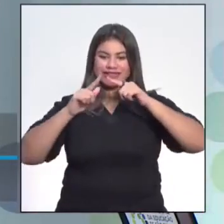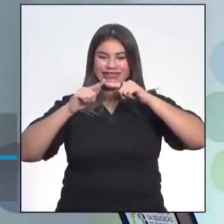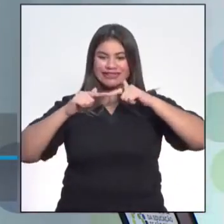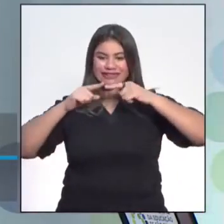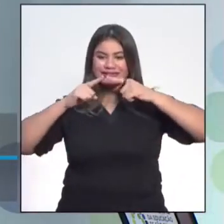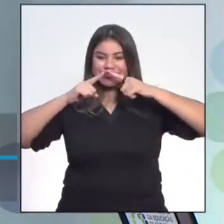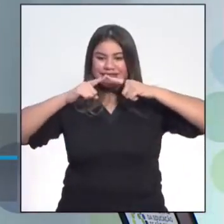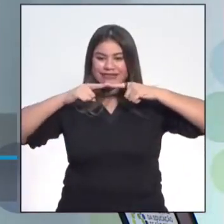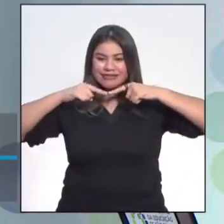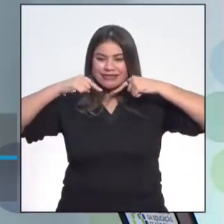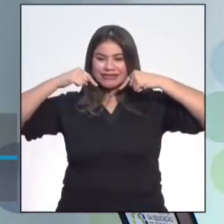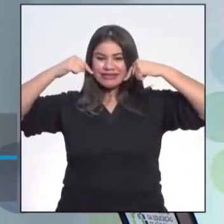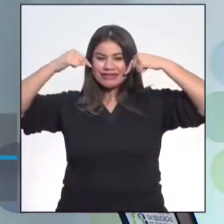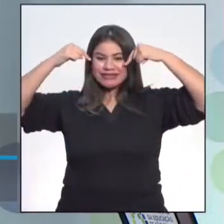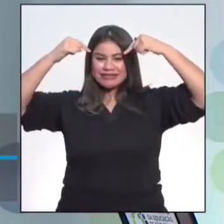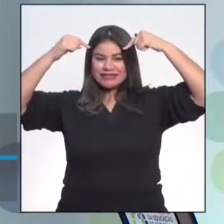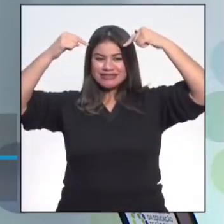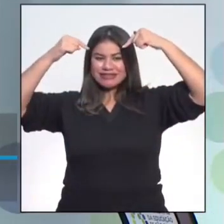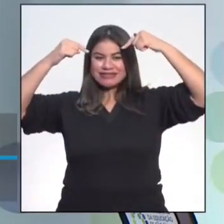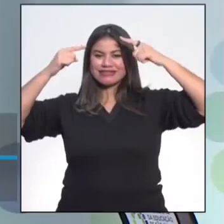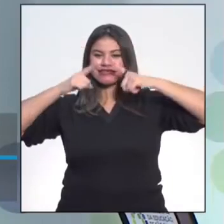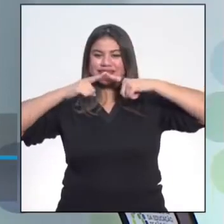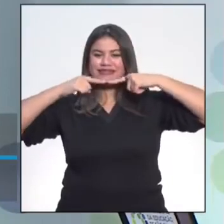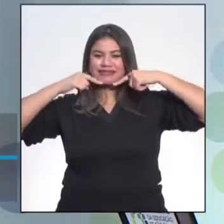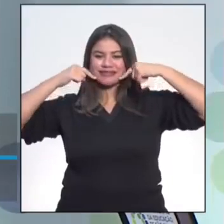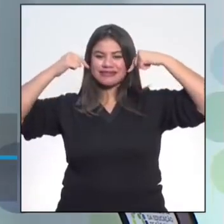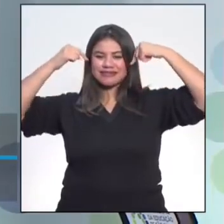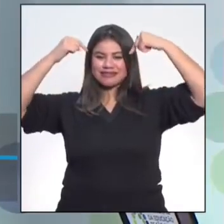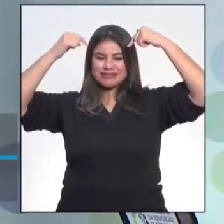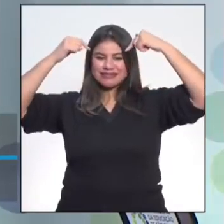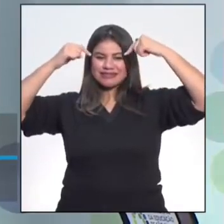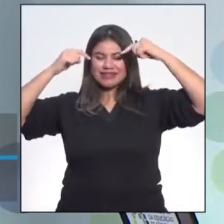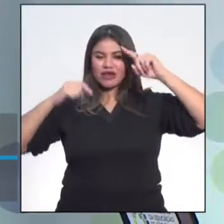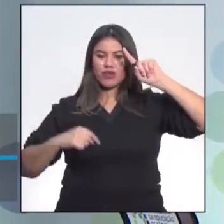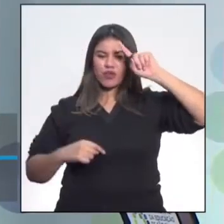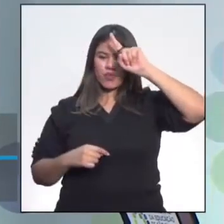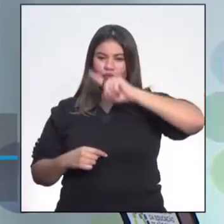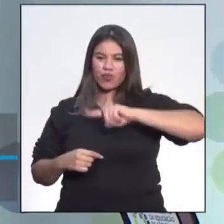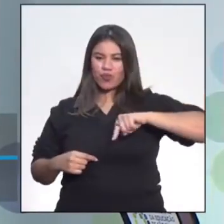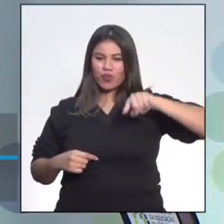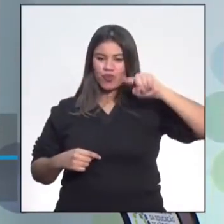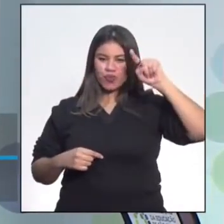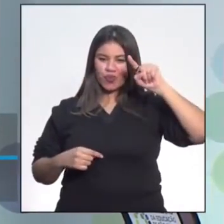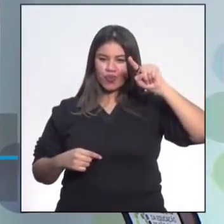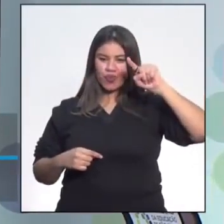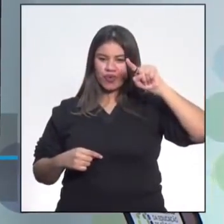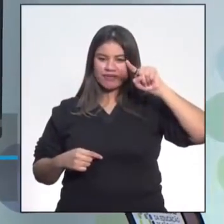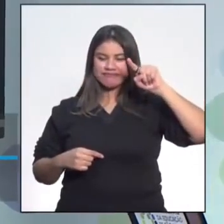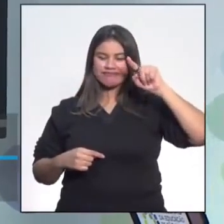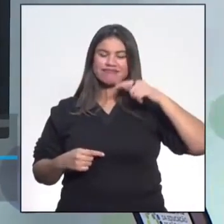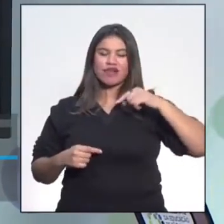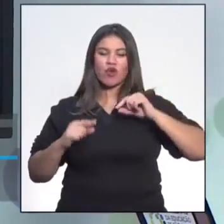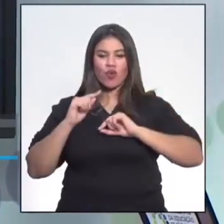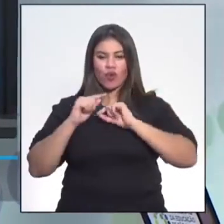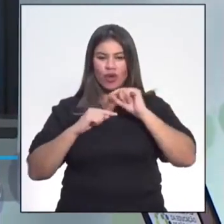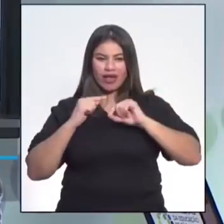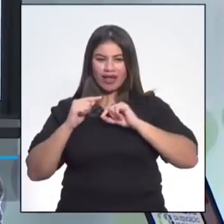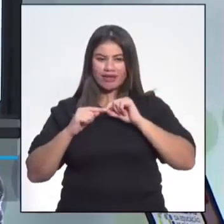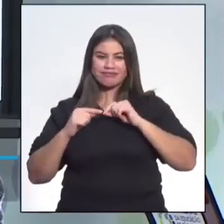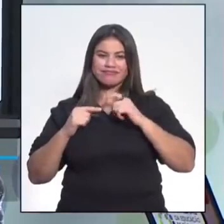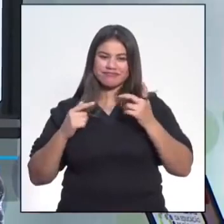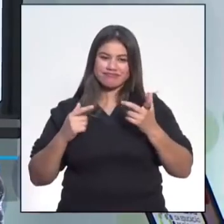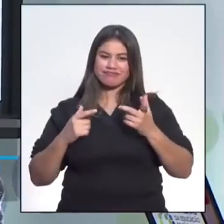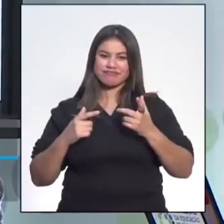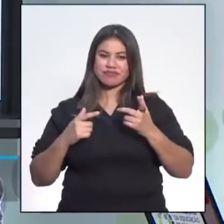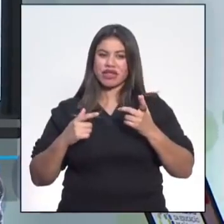Imagina que você tem um bonequinho aqui, ó. Tá? Ele está sorrindo, bem feio. Então, concavidade voltada para cima. Se ele